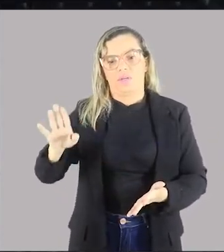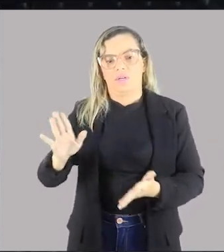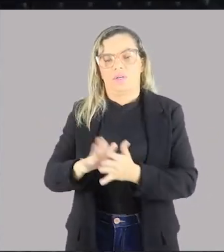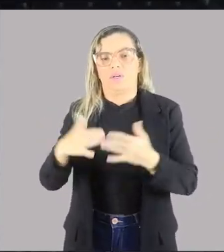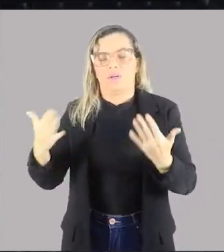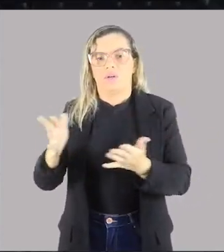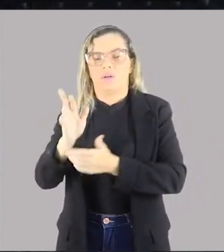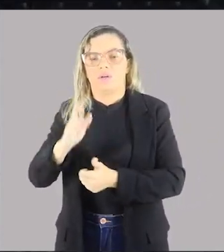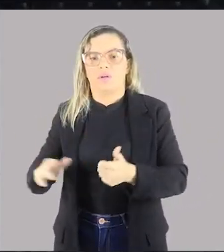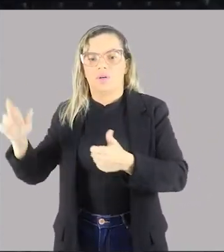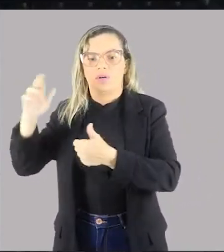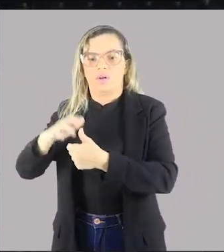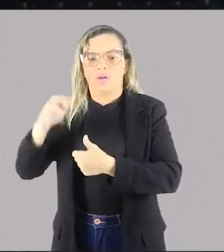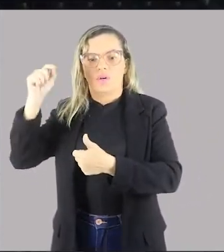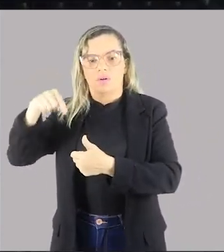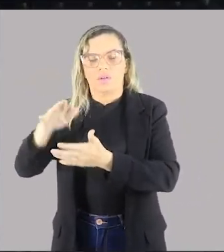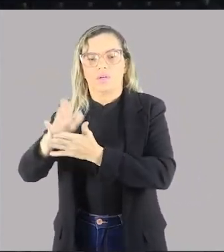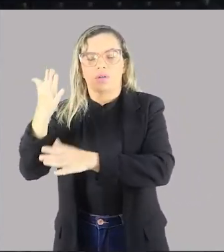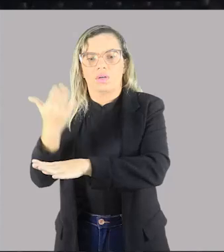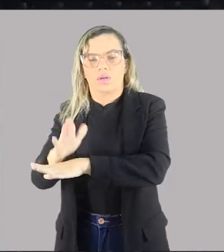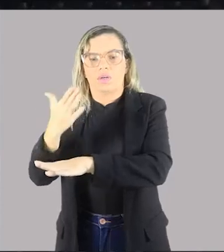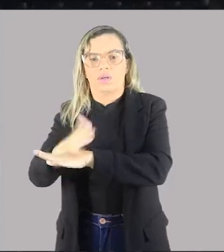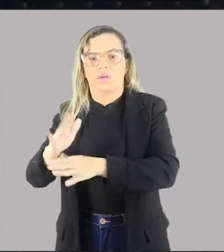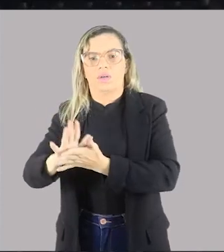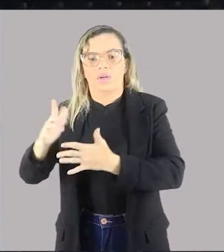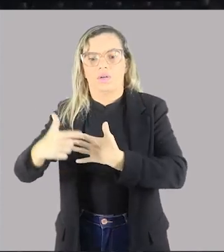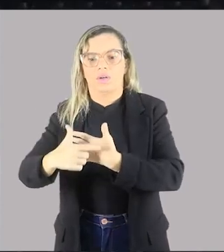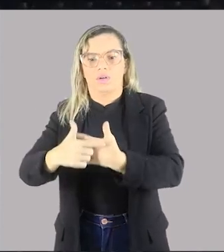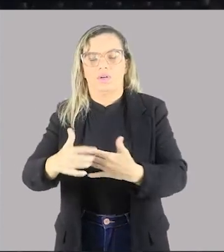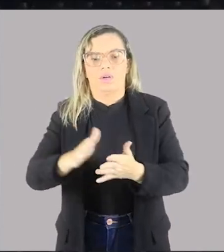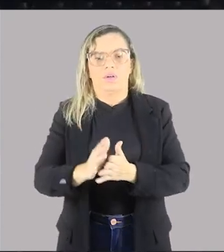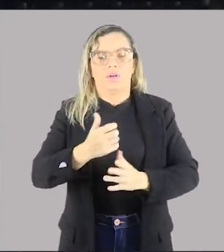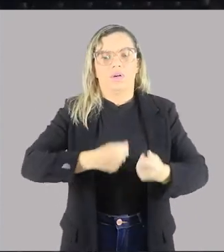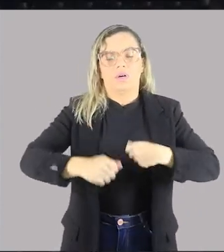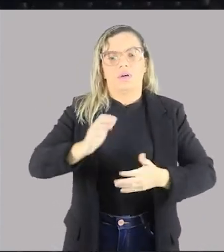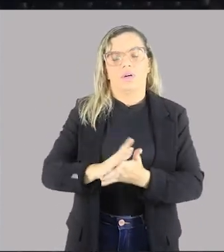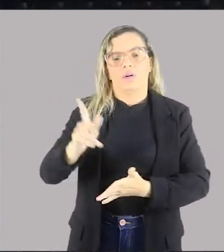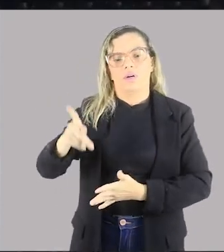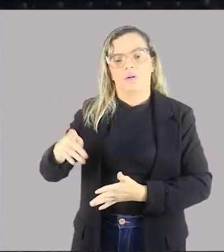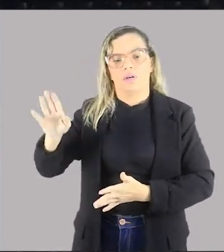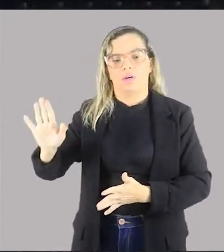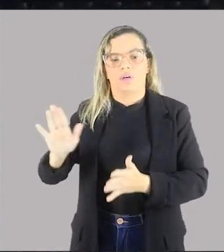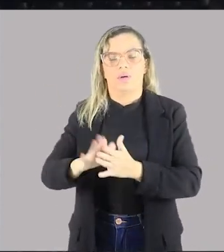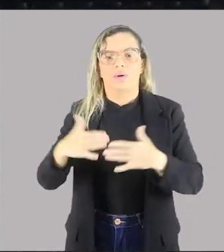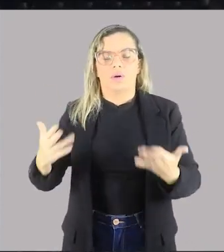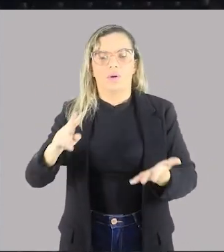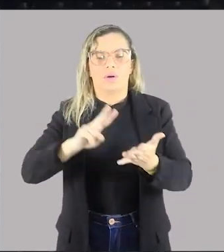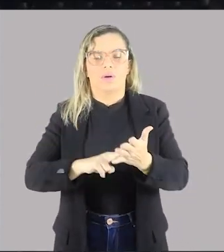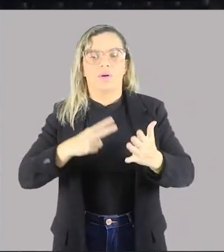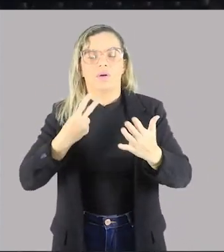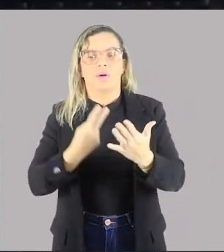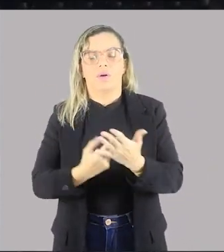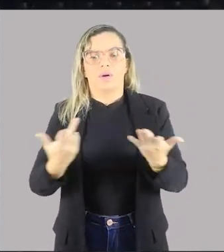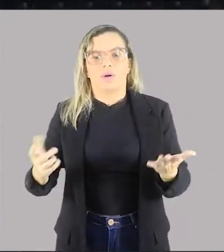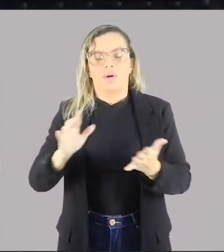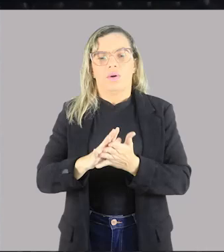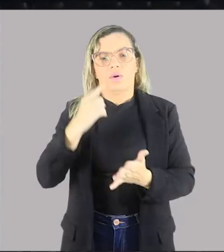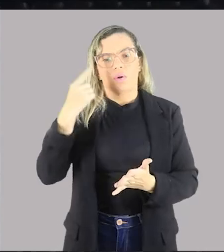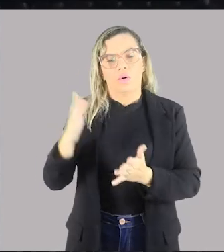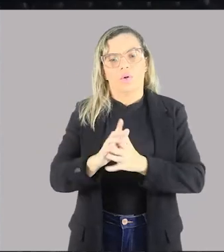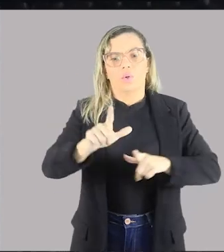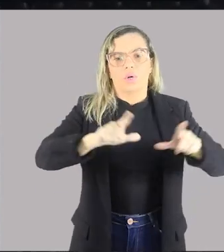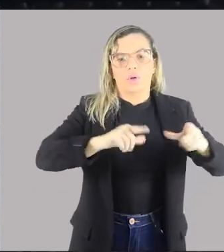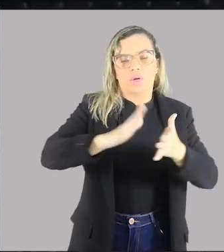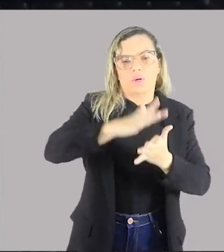aquele que ele está atuando como procurador e a administração pública, o interesse público. Ou seja, não é possível que o servidor